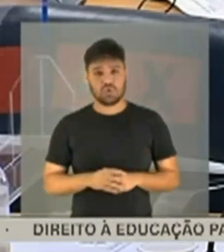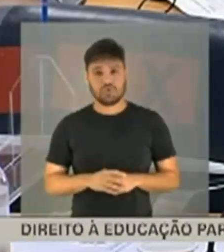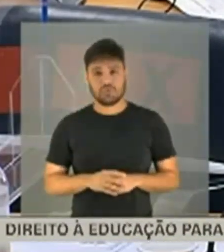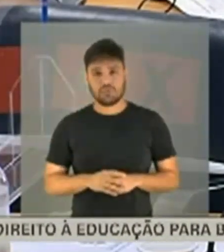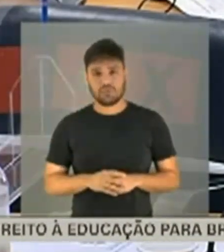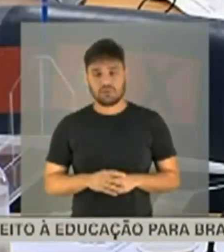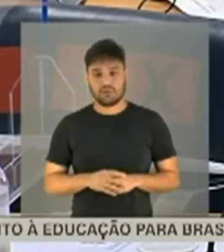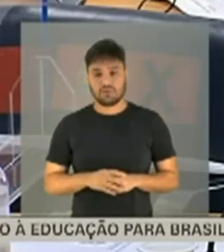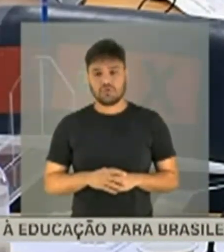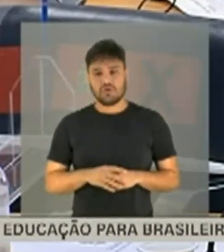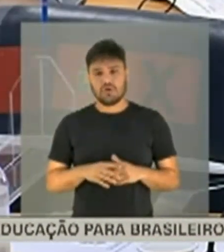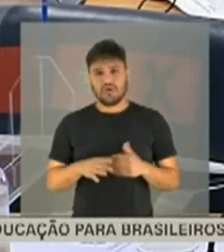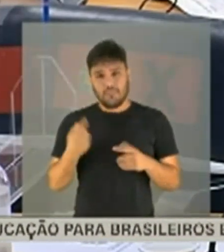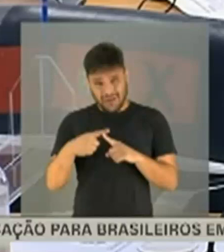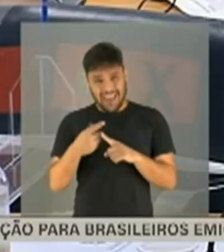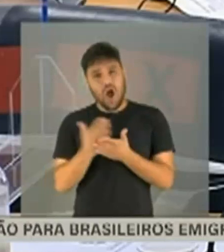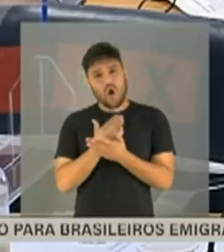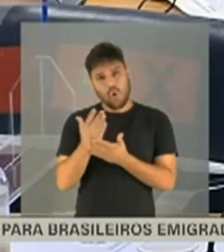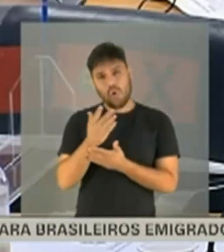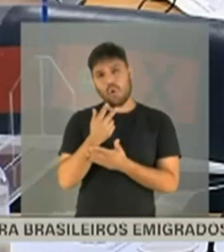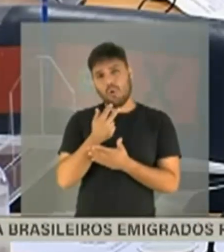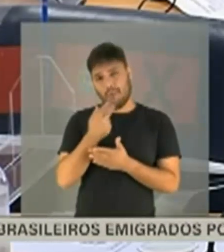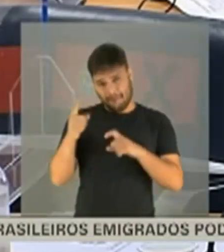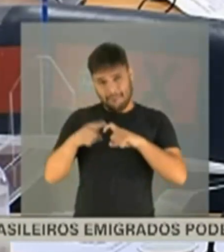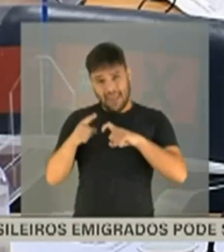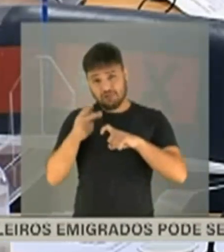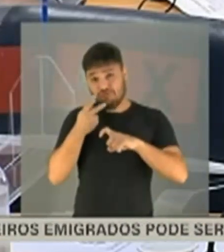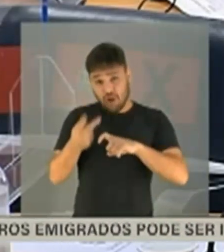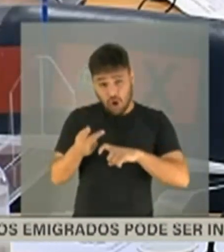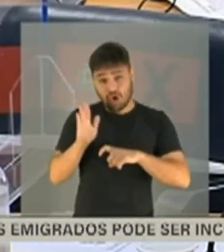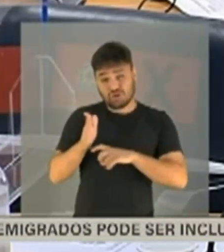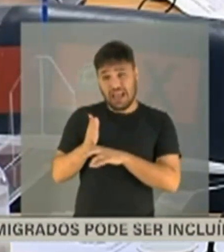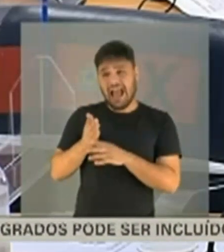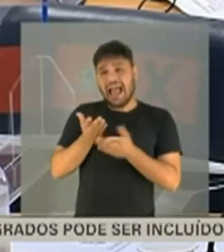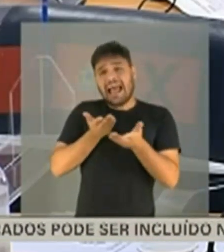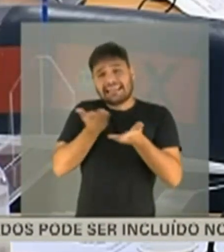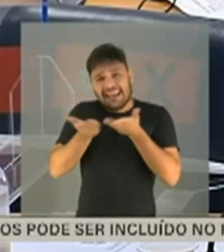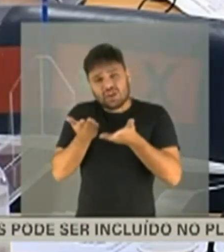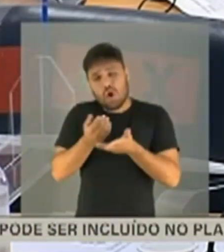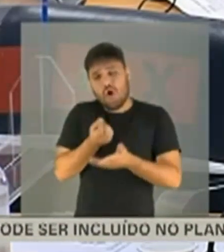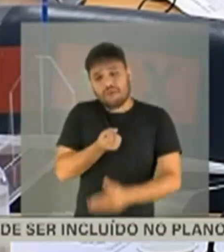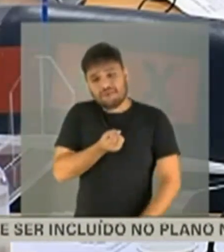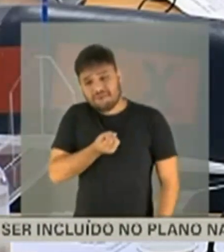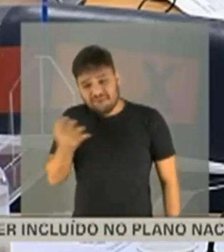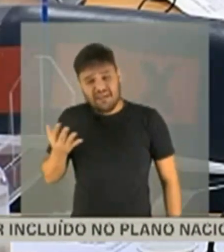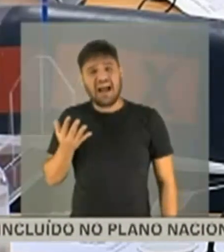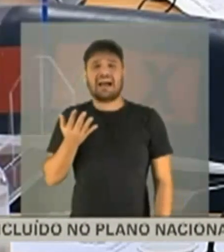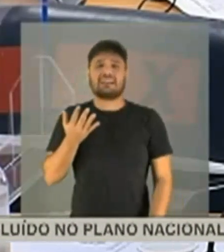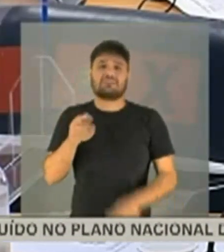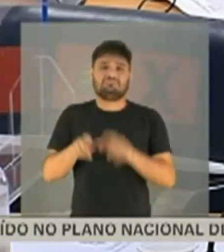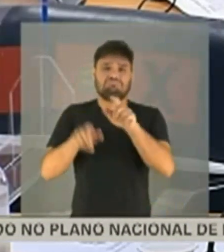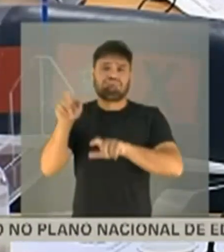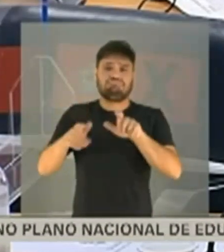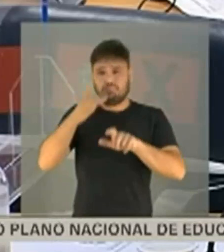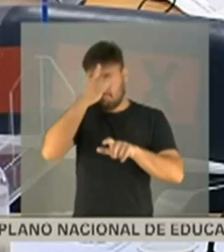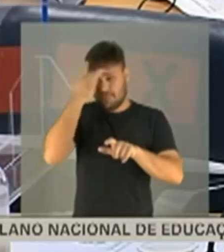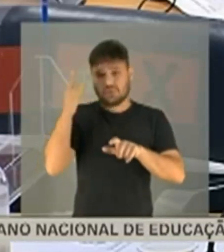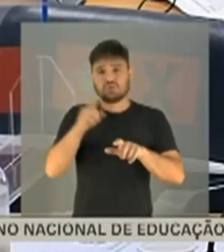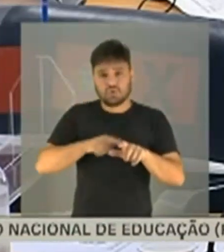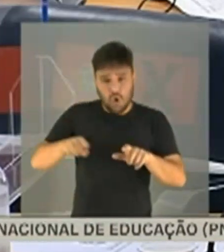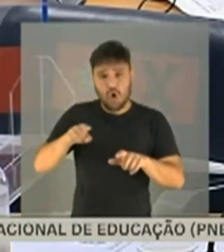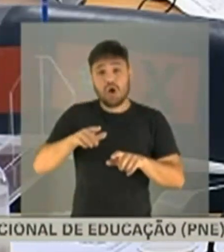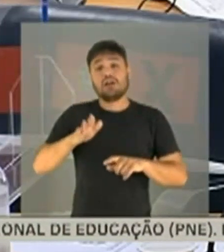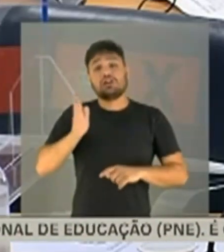ouvi alguns desses médicos afirmarem que já trataram centenas, centenas de pessoas